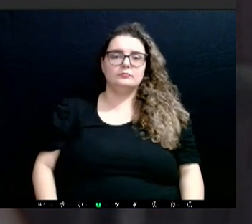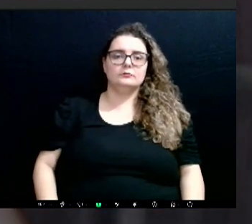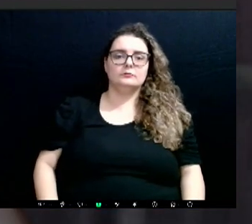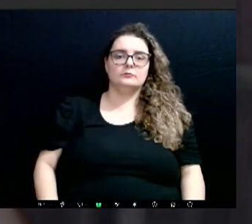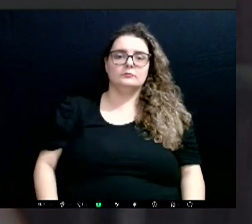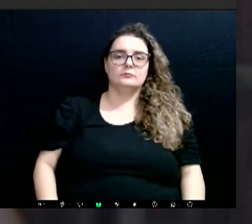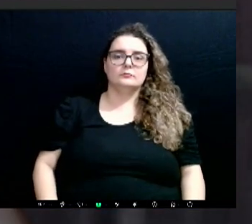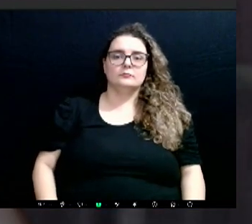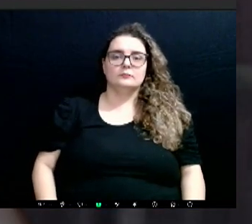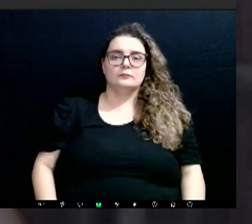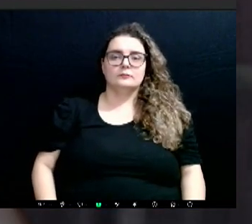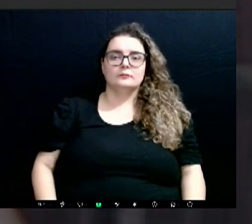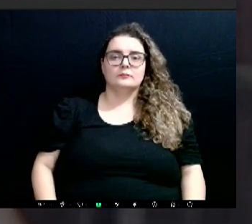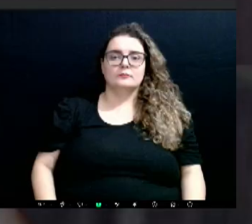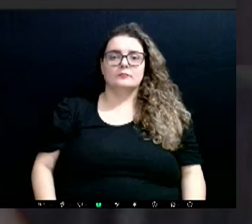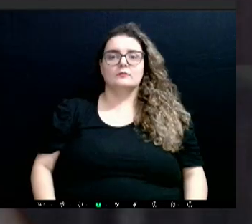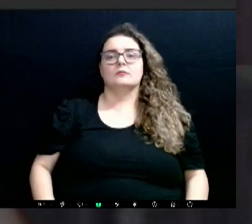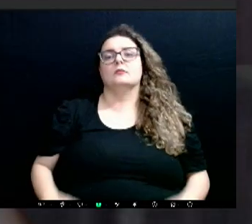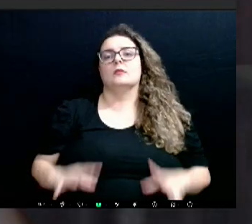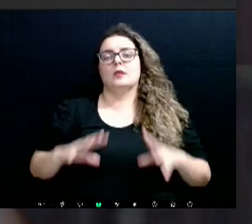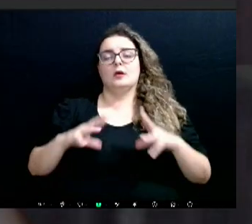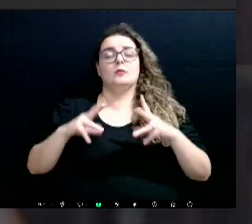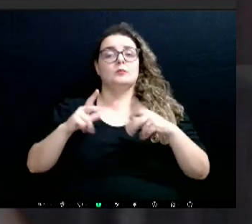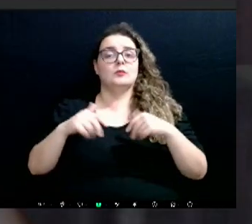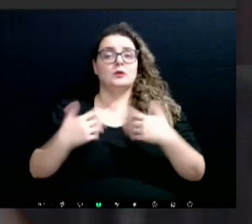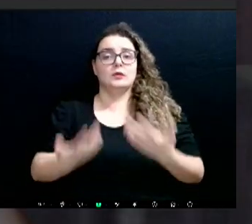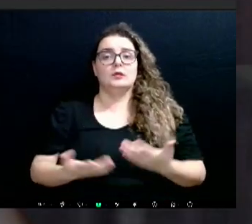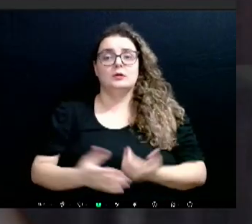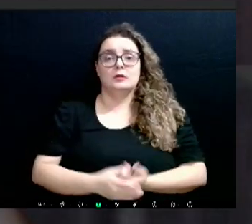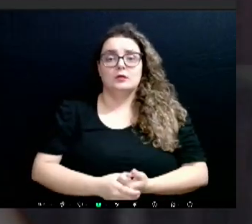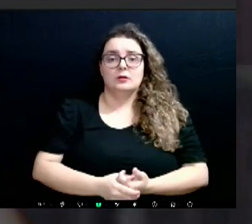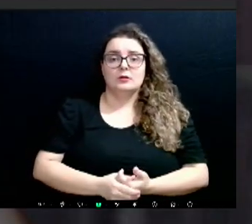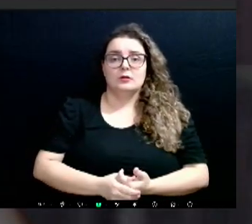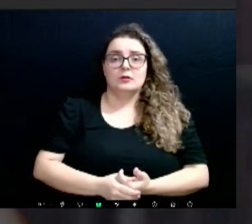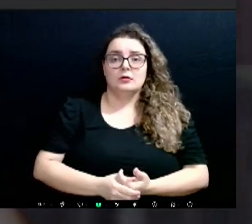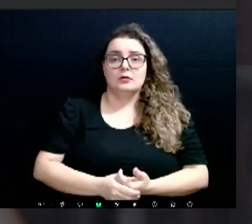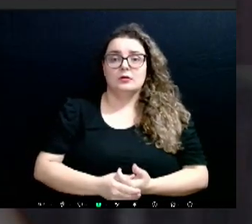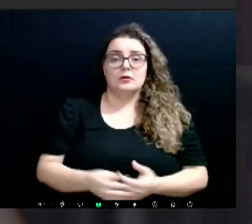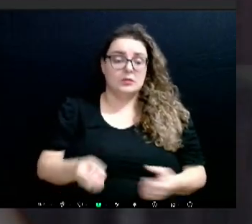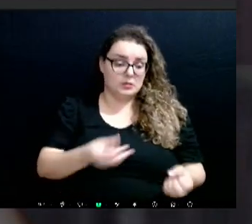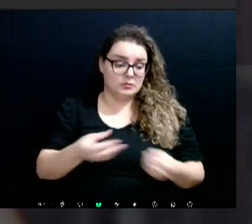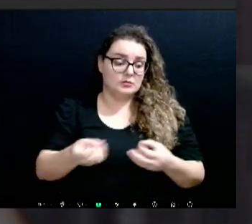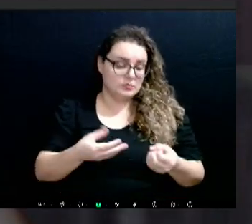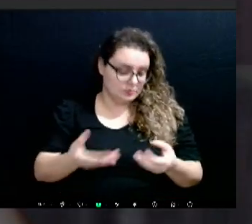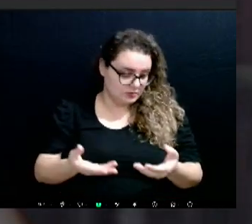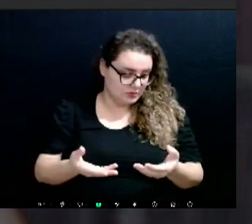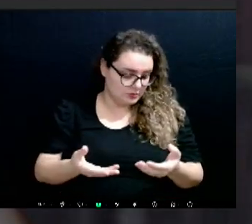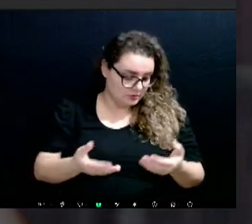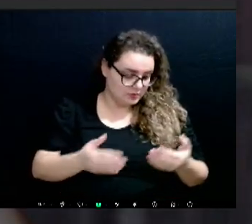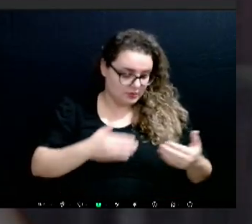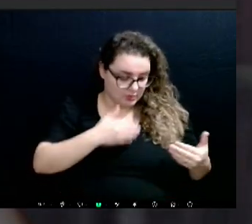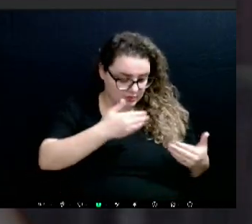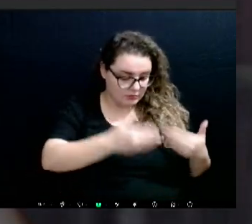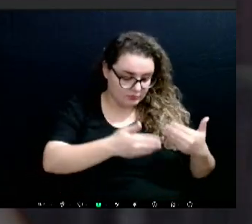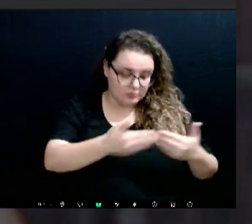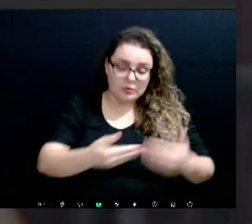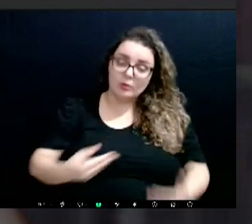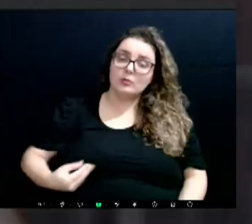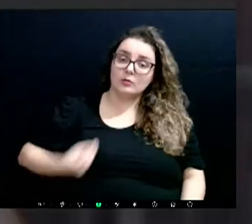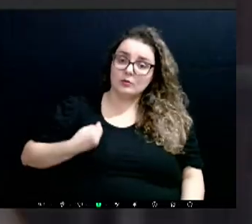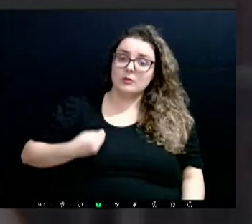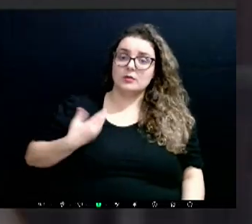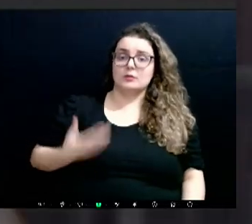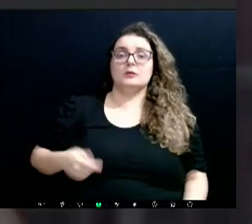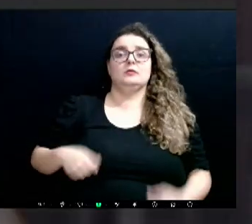por todo esse... como que eu posso dizer? Essa atualidade que a gente vive, onde a gente precisa estar nesse